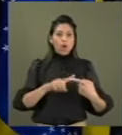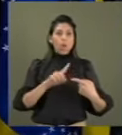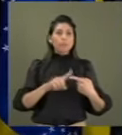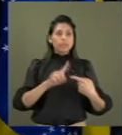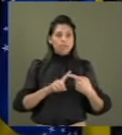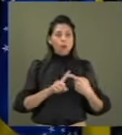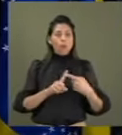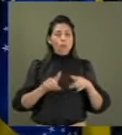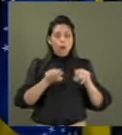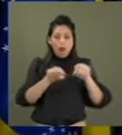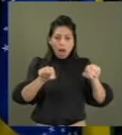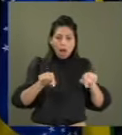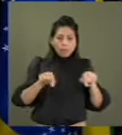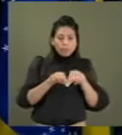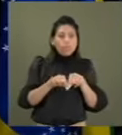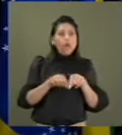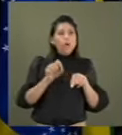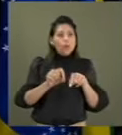de